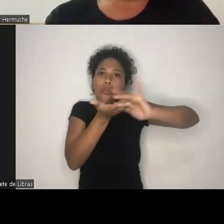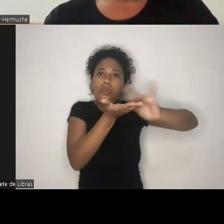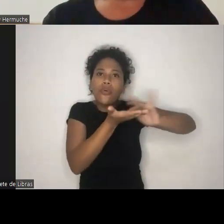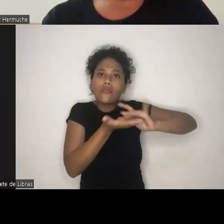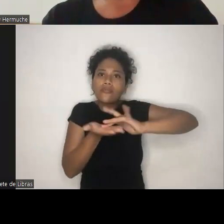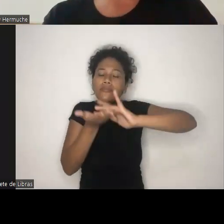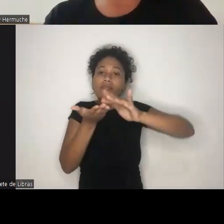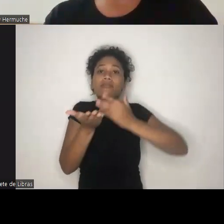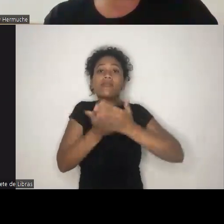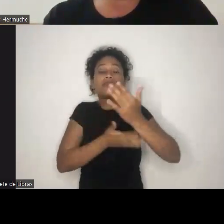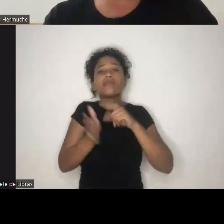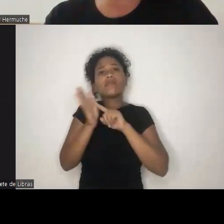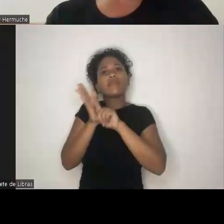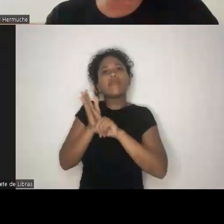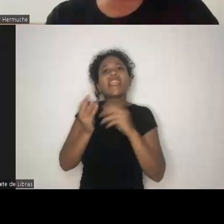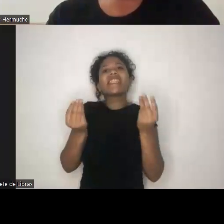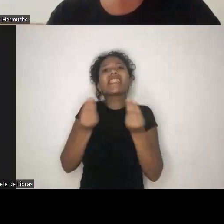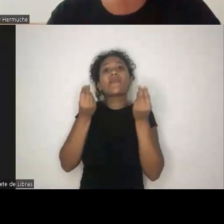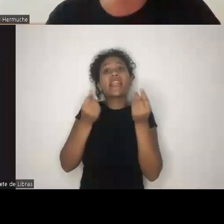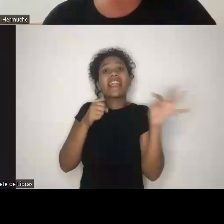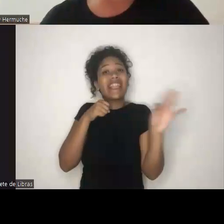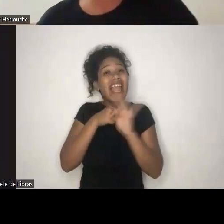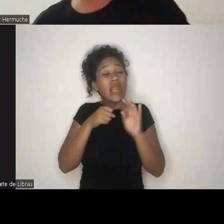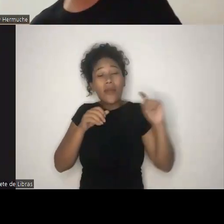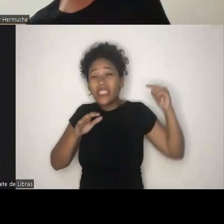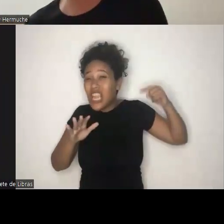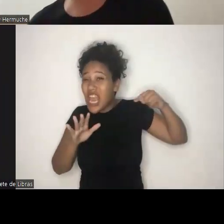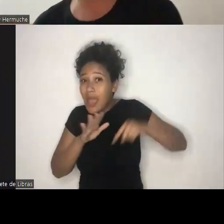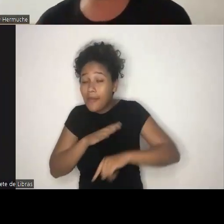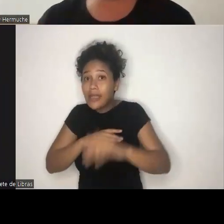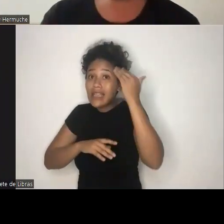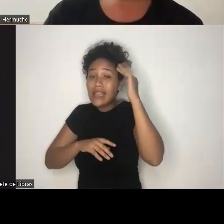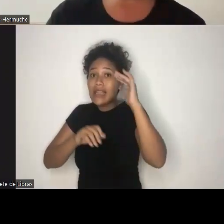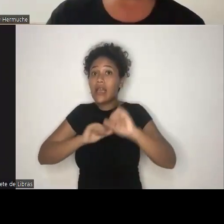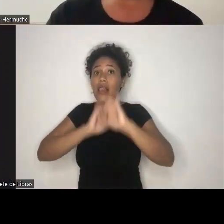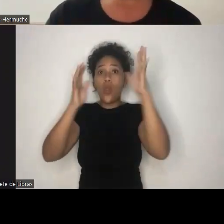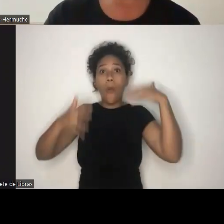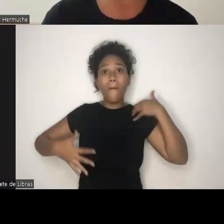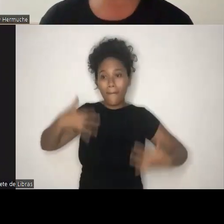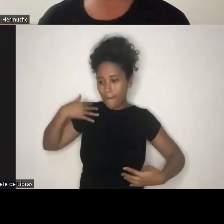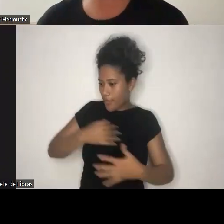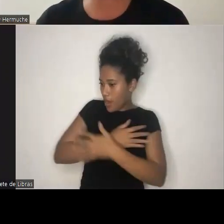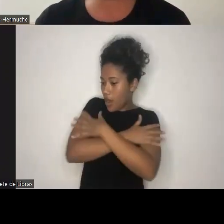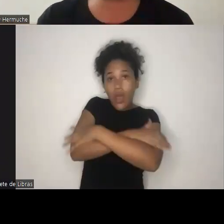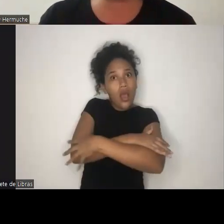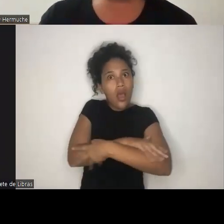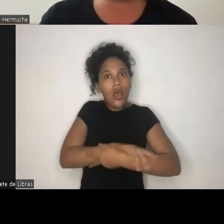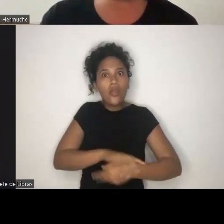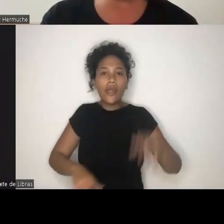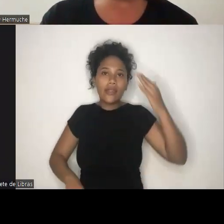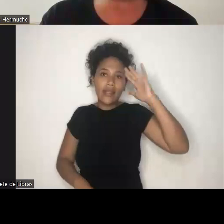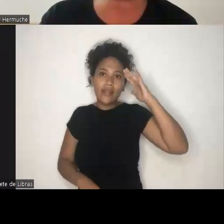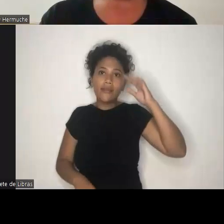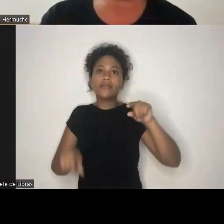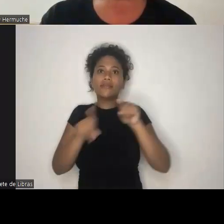sensibilidade técnica ao extremo né de entender a figura humana de entender aí eu comecei a fazer os meus